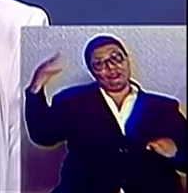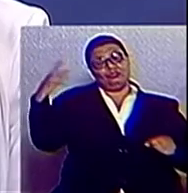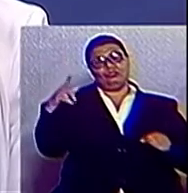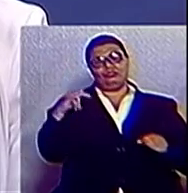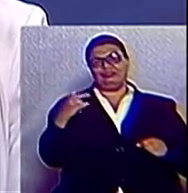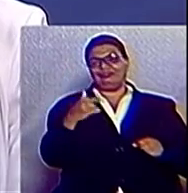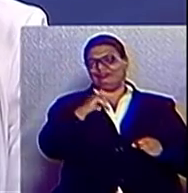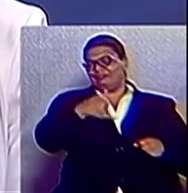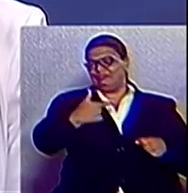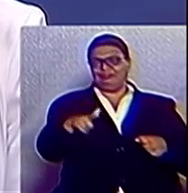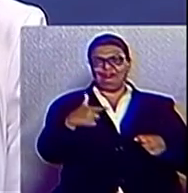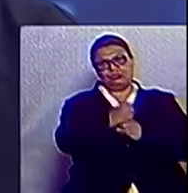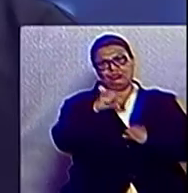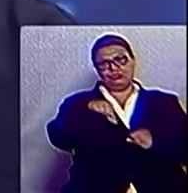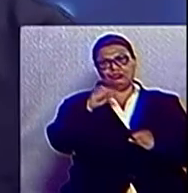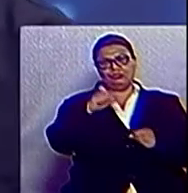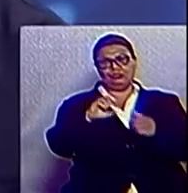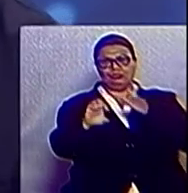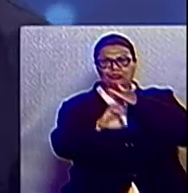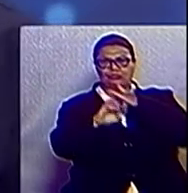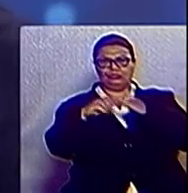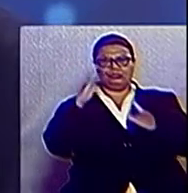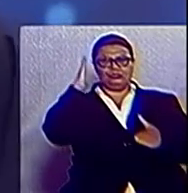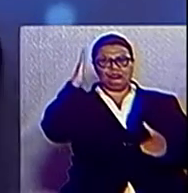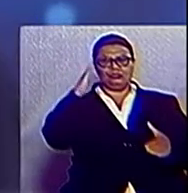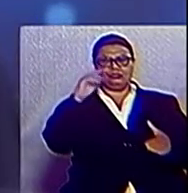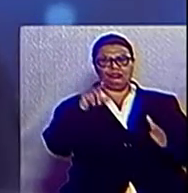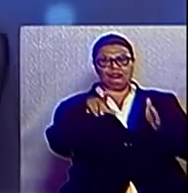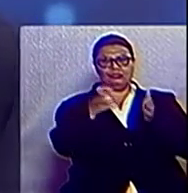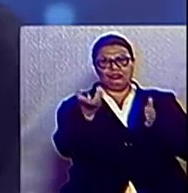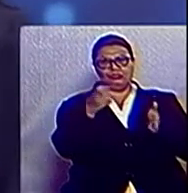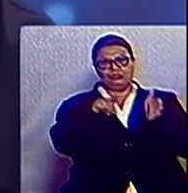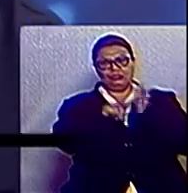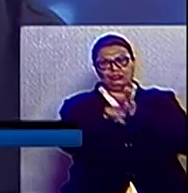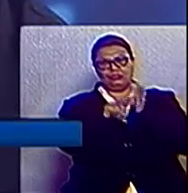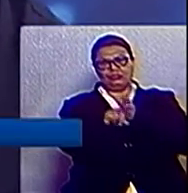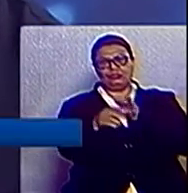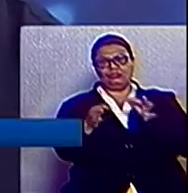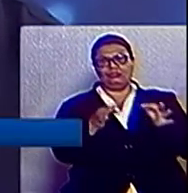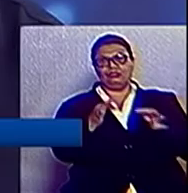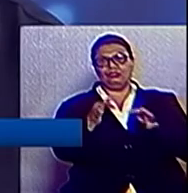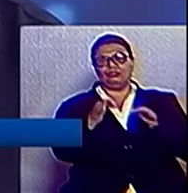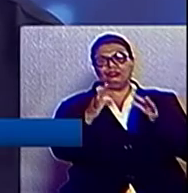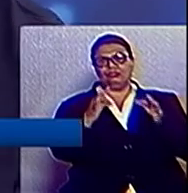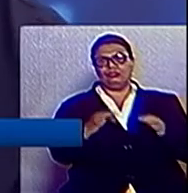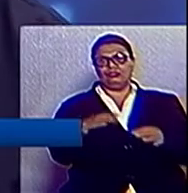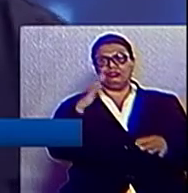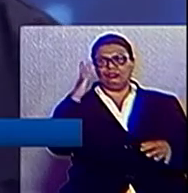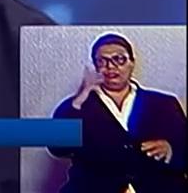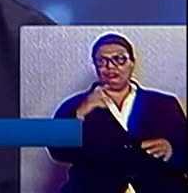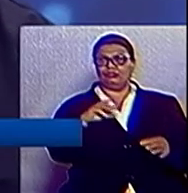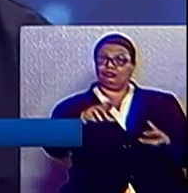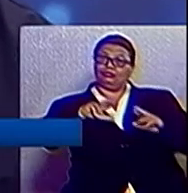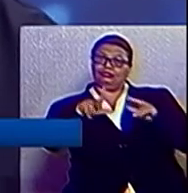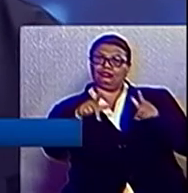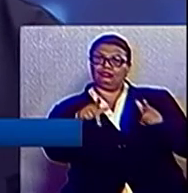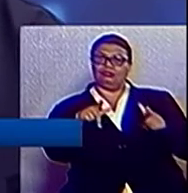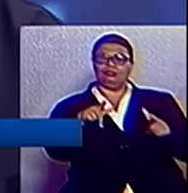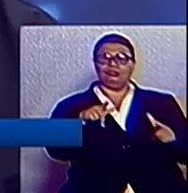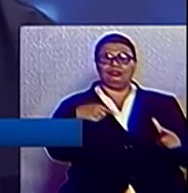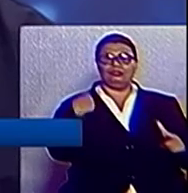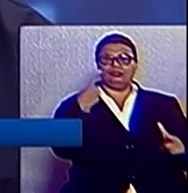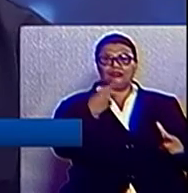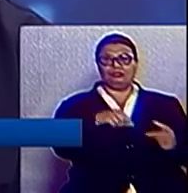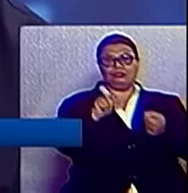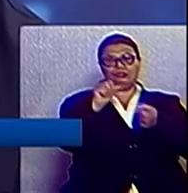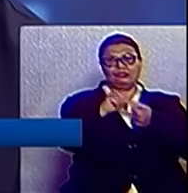passado por muito de sabores. Quero fazer uma gestão pública, técnica e profissional. Essa é a diferença que a gente vai